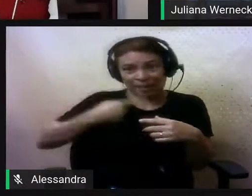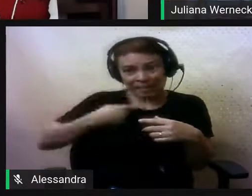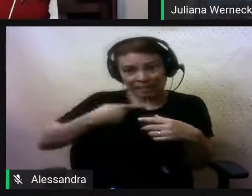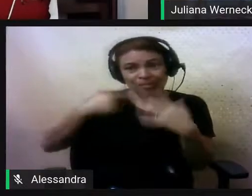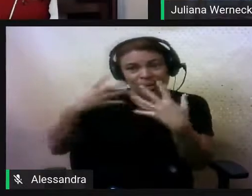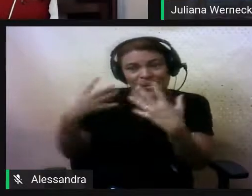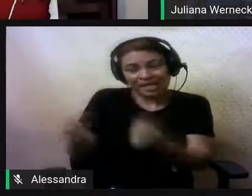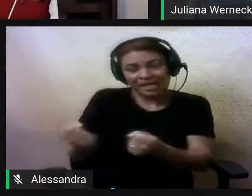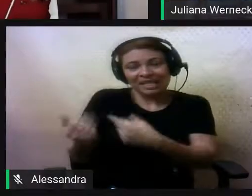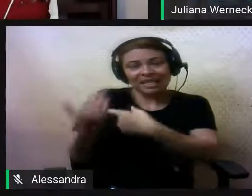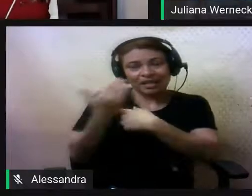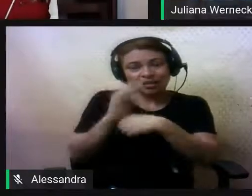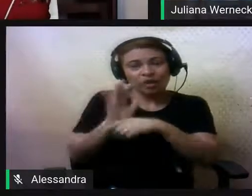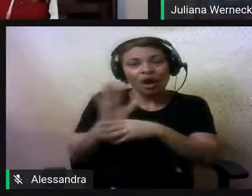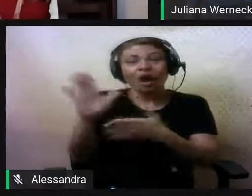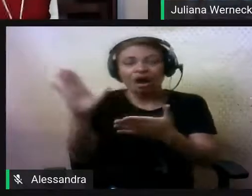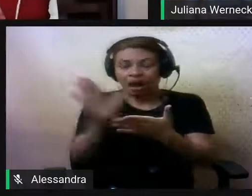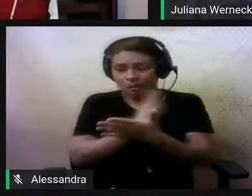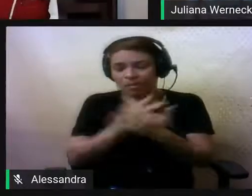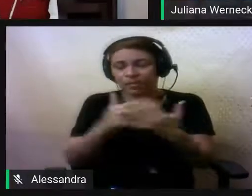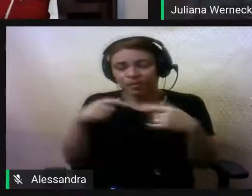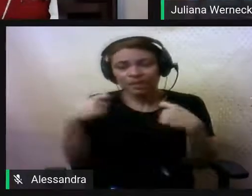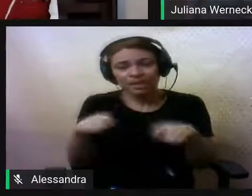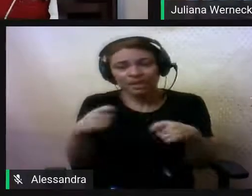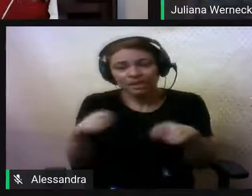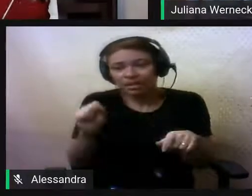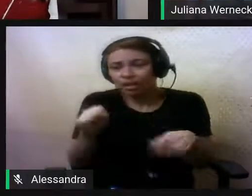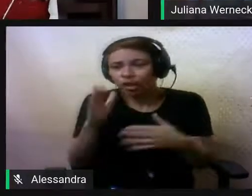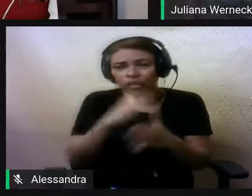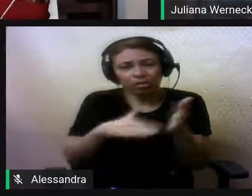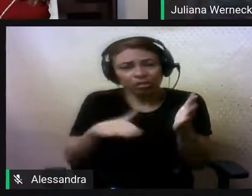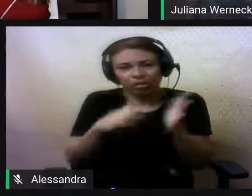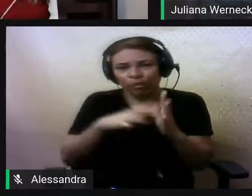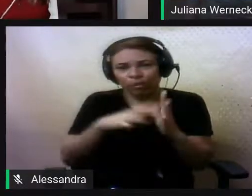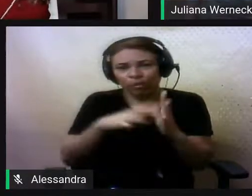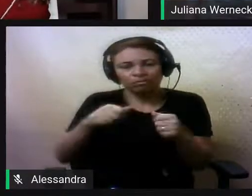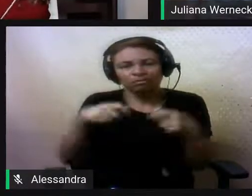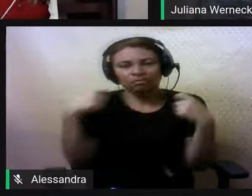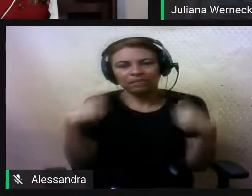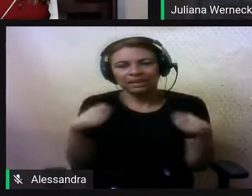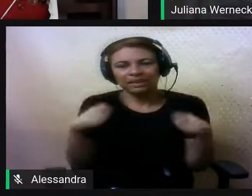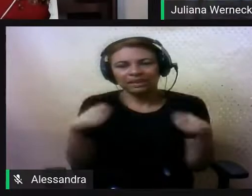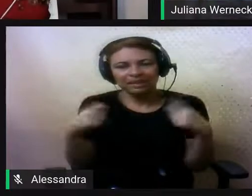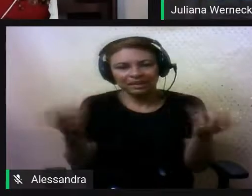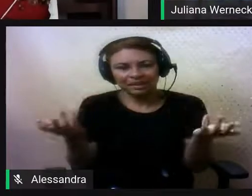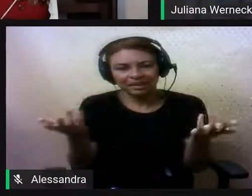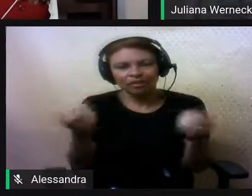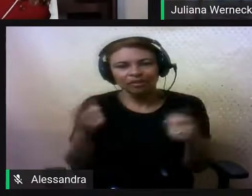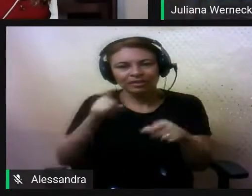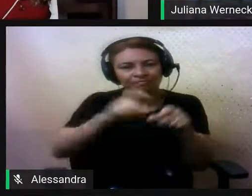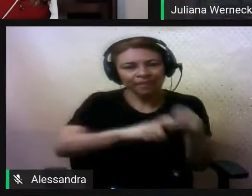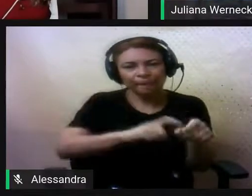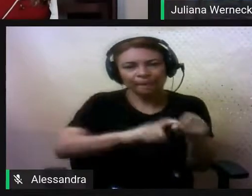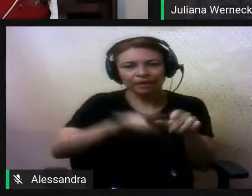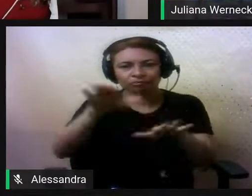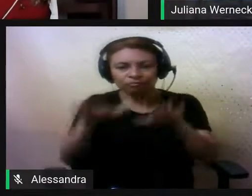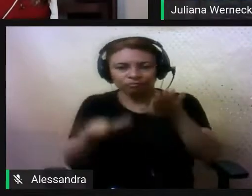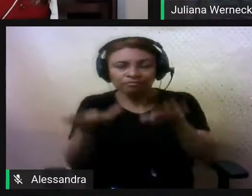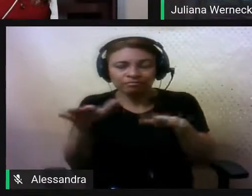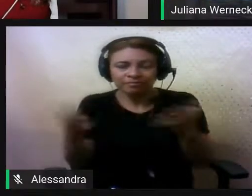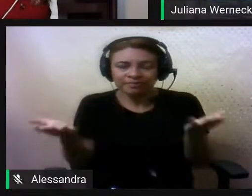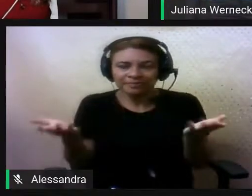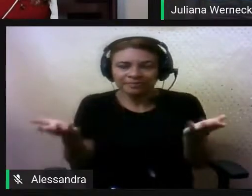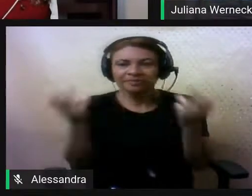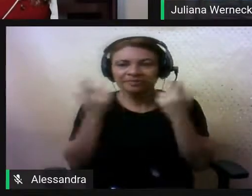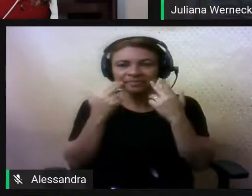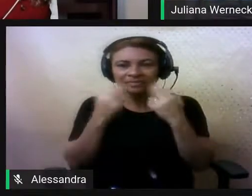preciso de ajuda para certas coisas e tá tudo bem. E todo mundo vai precisar, igual a gente falou mesmo. Nós somos seres interdependentes.